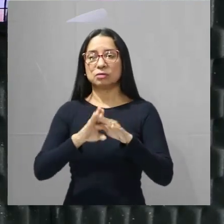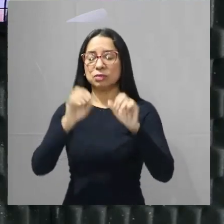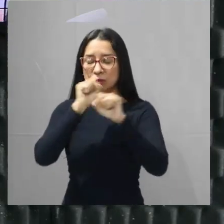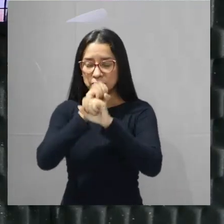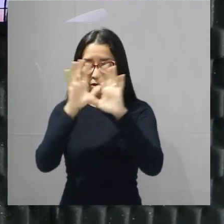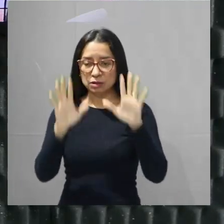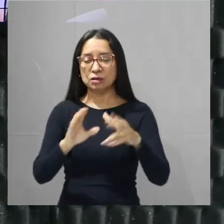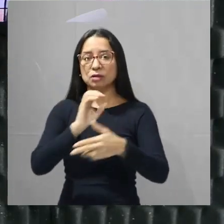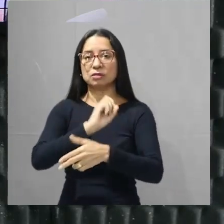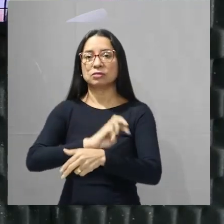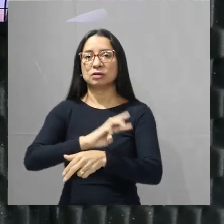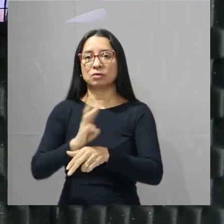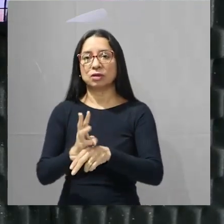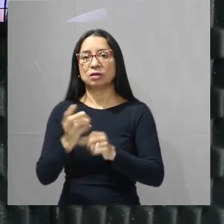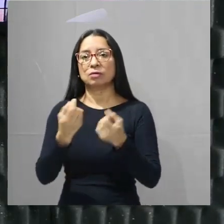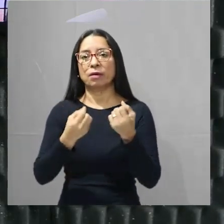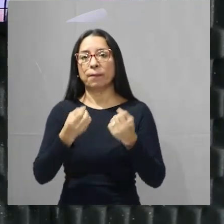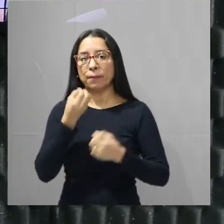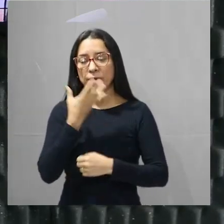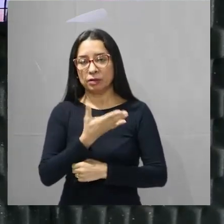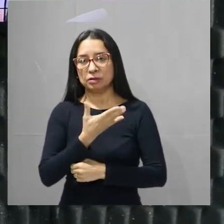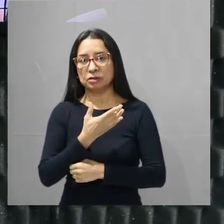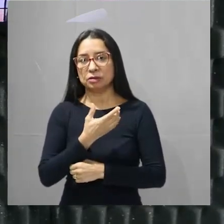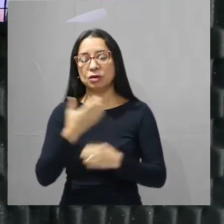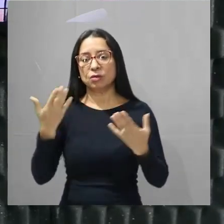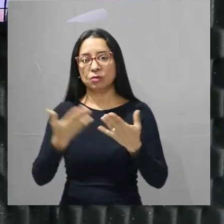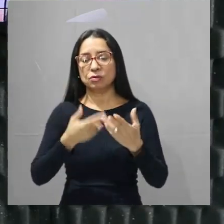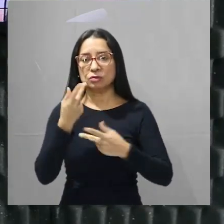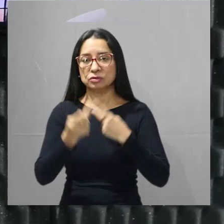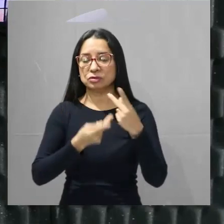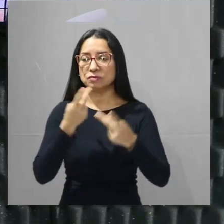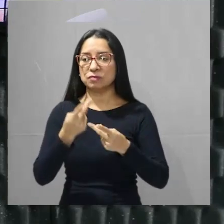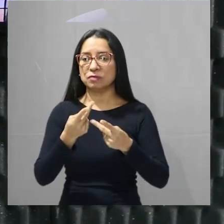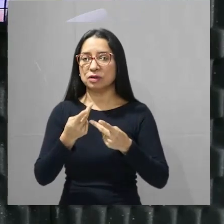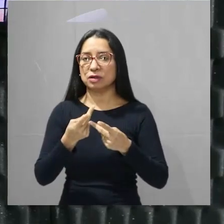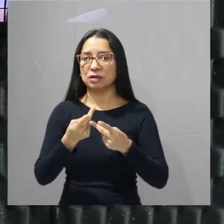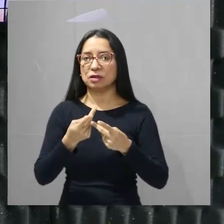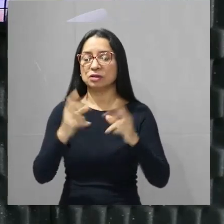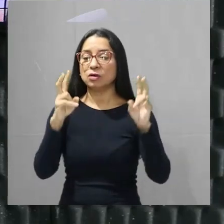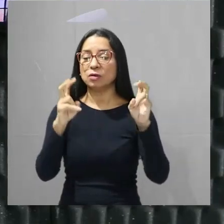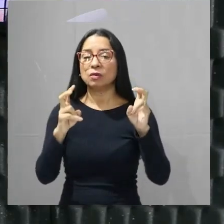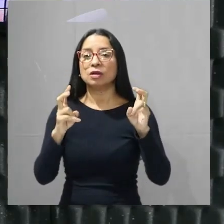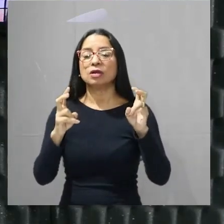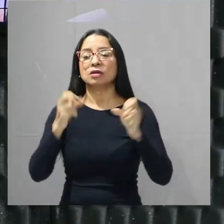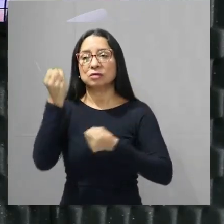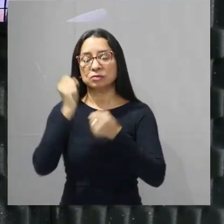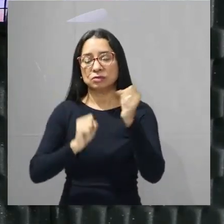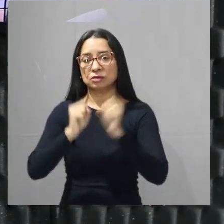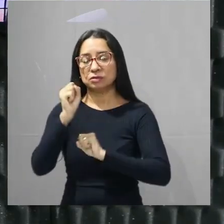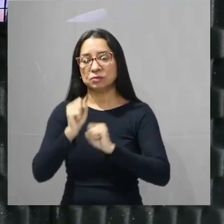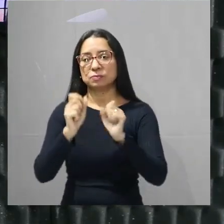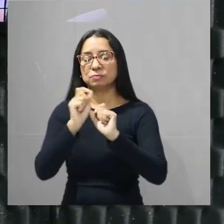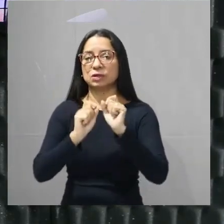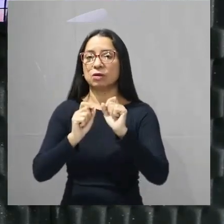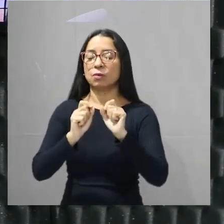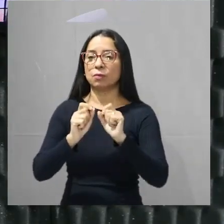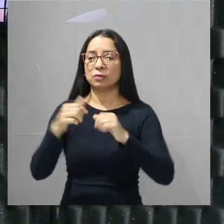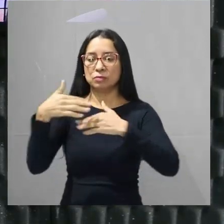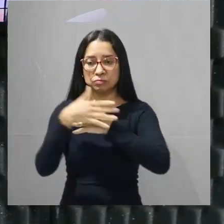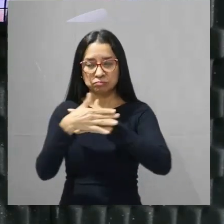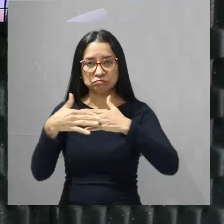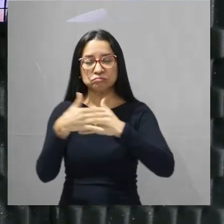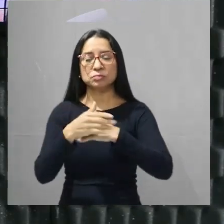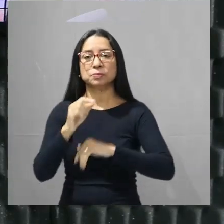nossa UEMA, belezinha? Então, hoje a gente fala sobre a industrialização e urbanização do Brasil, tá? Antes